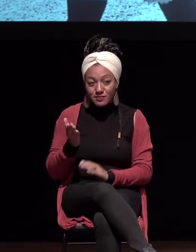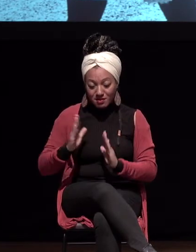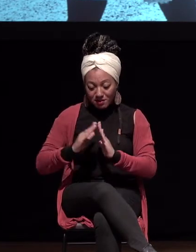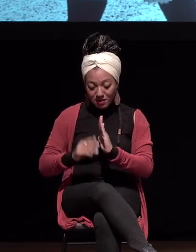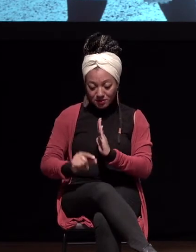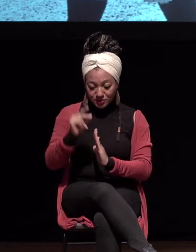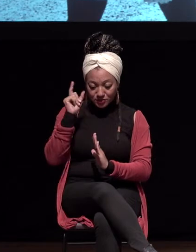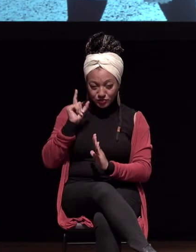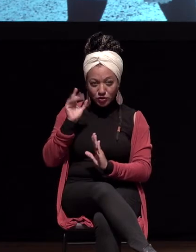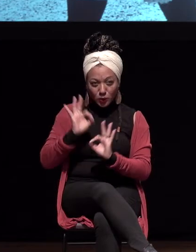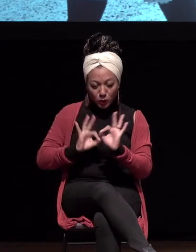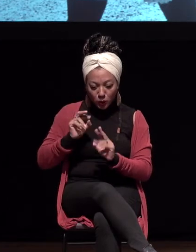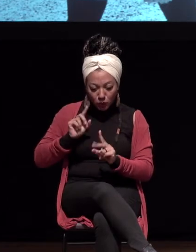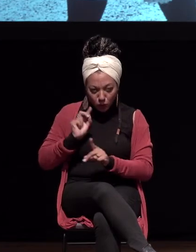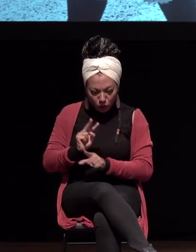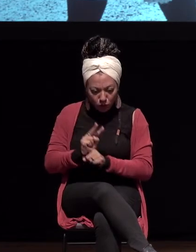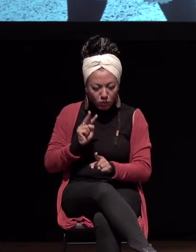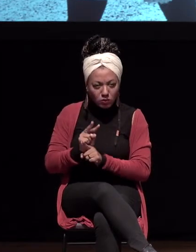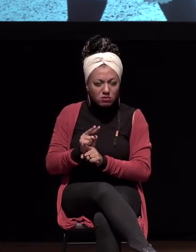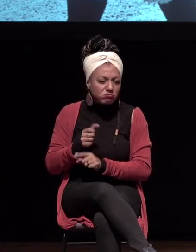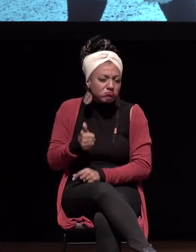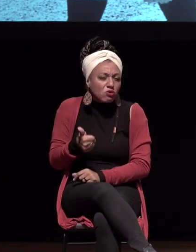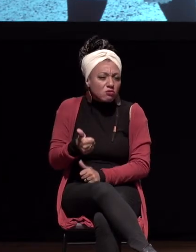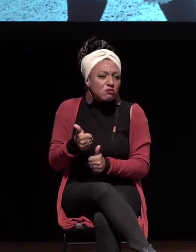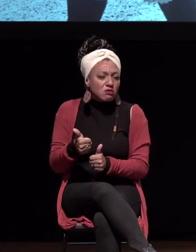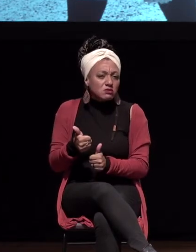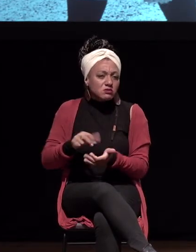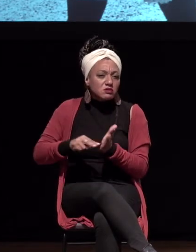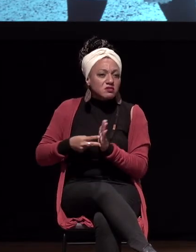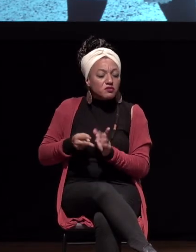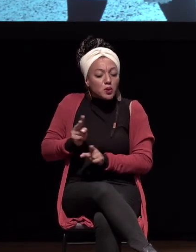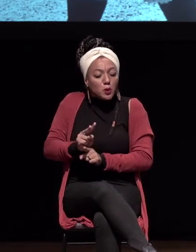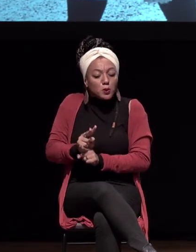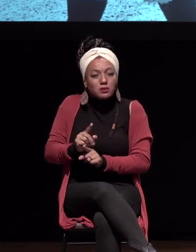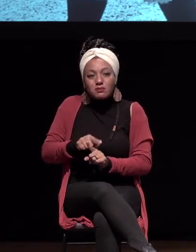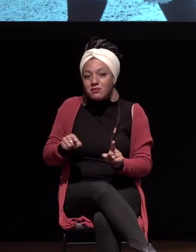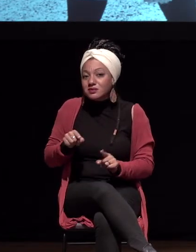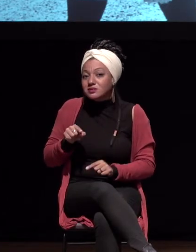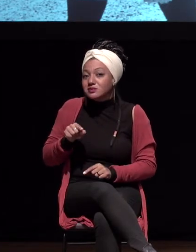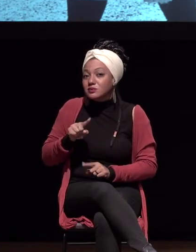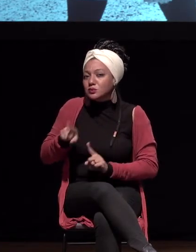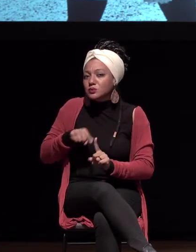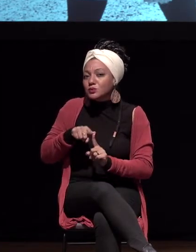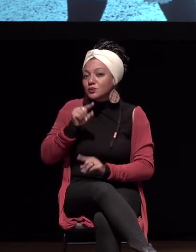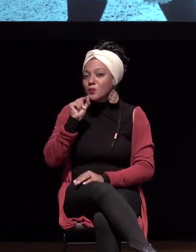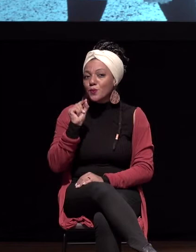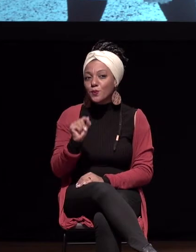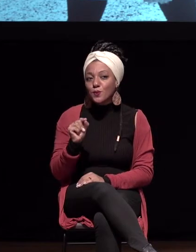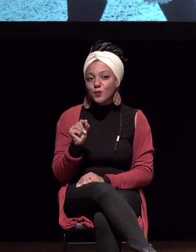resguardar. Mas o problema é que para que é tornado patrimônio?